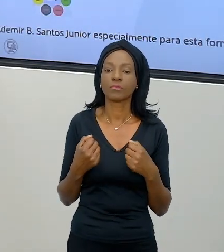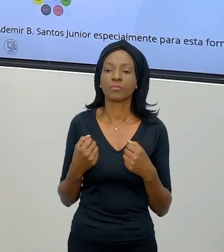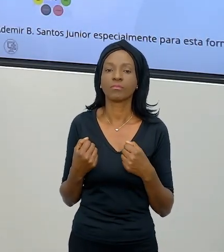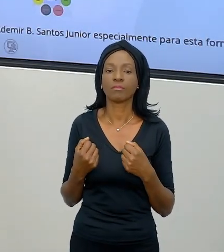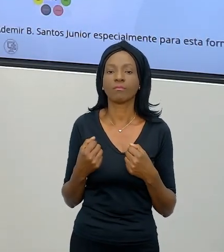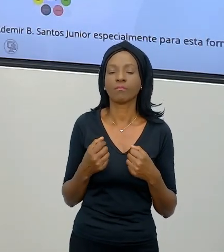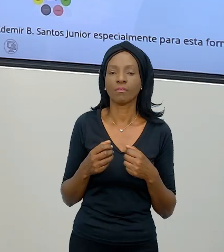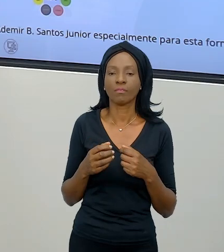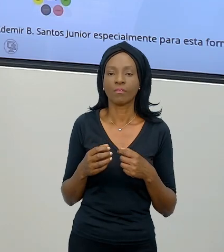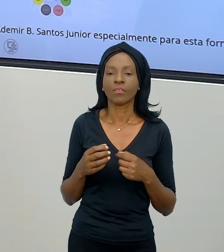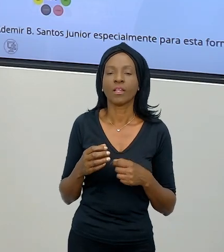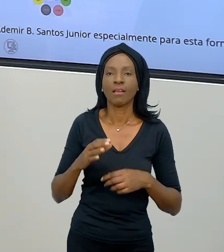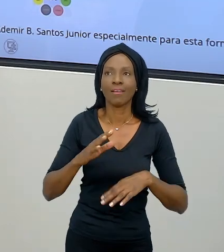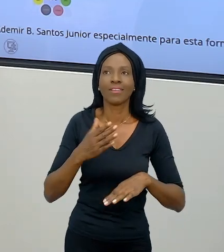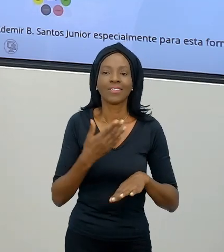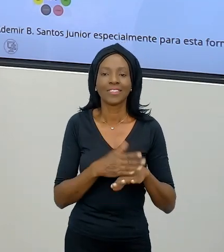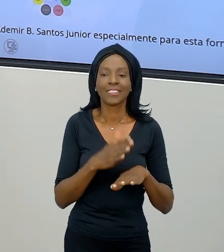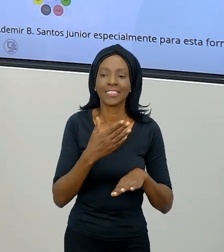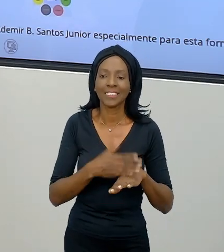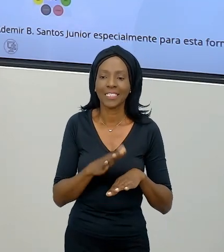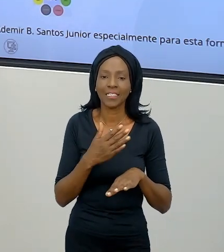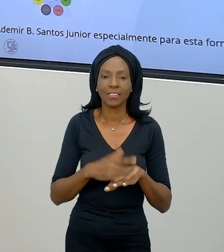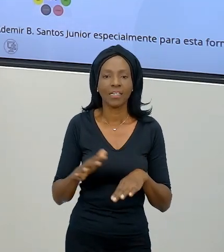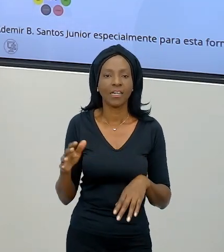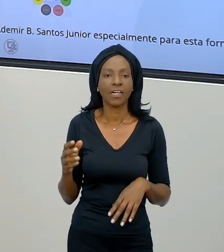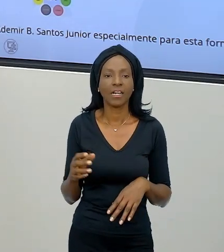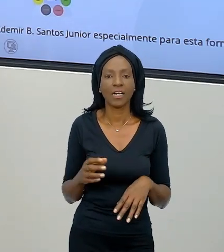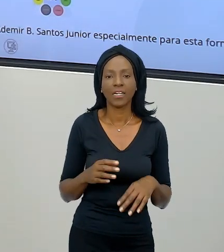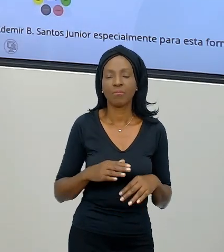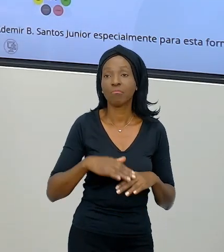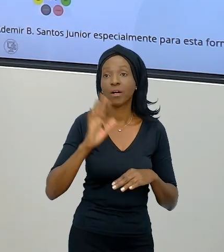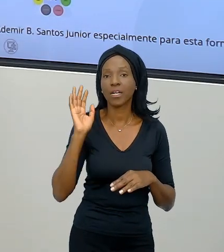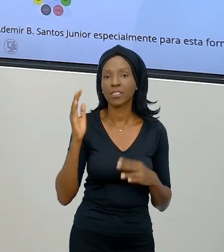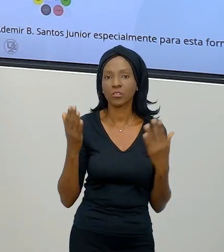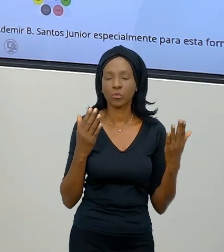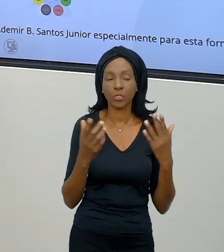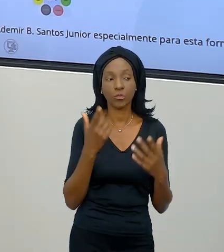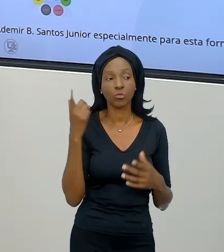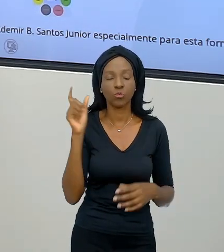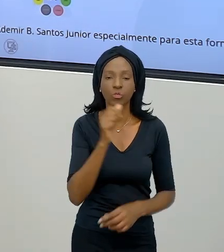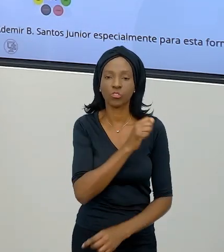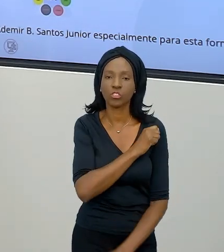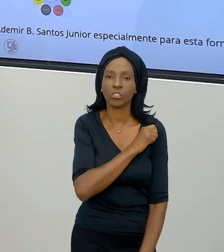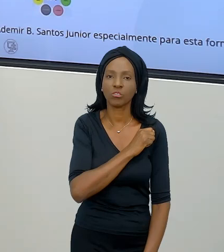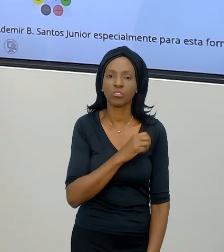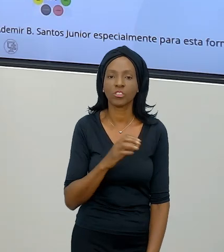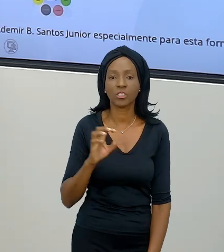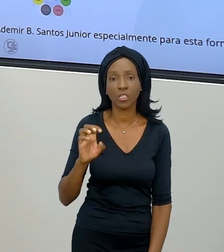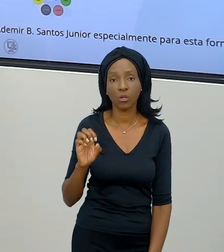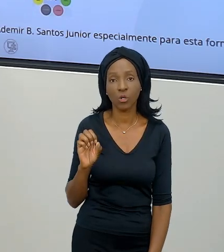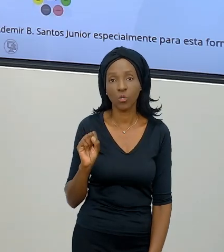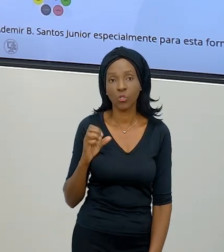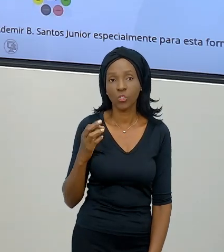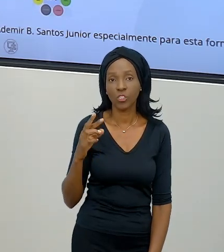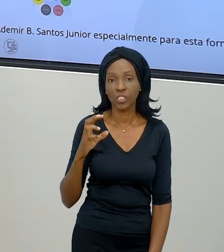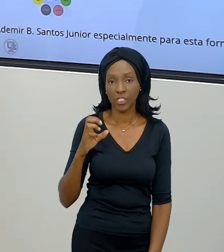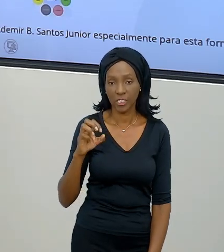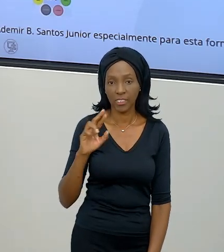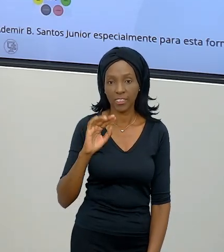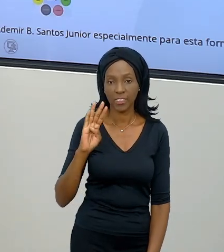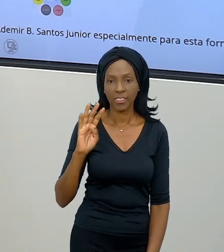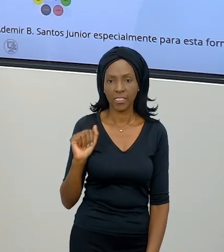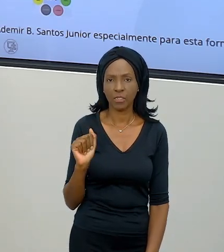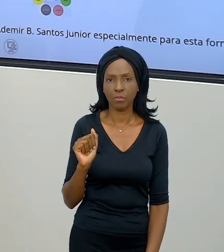desenvolver uma proficiência mais urgente, né, frente aos demais estudantes. Então, esse escriba, se ele permanece, por exemplo,